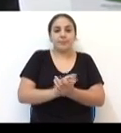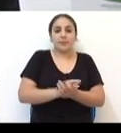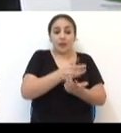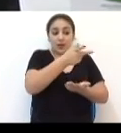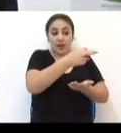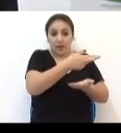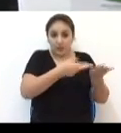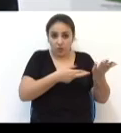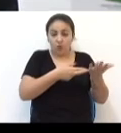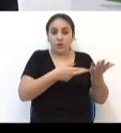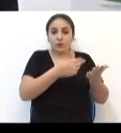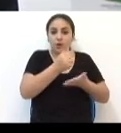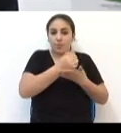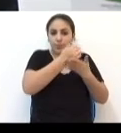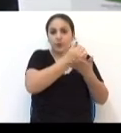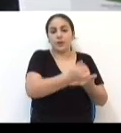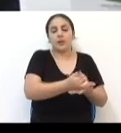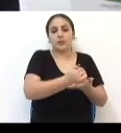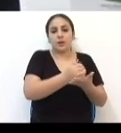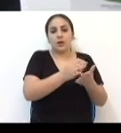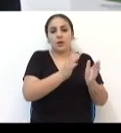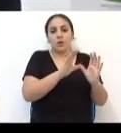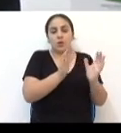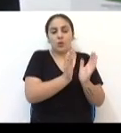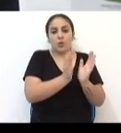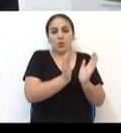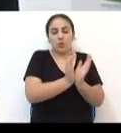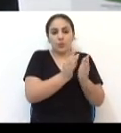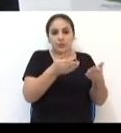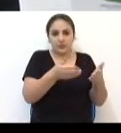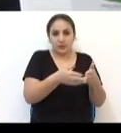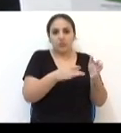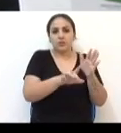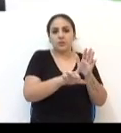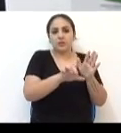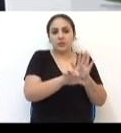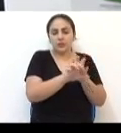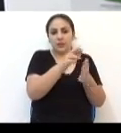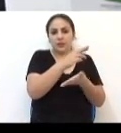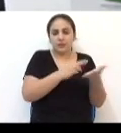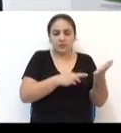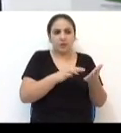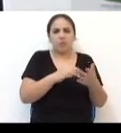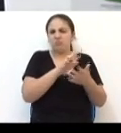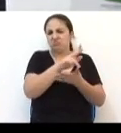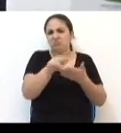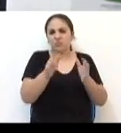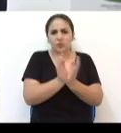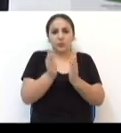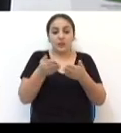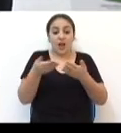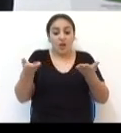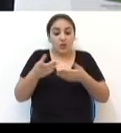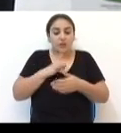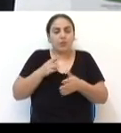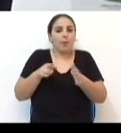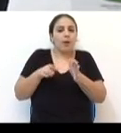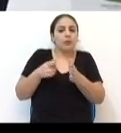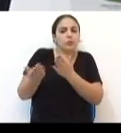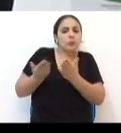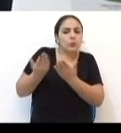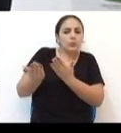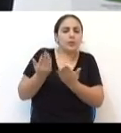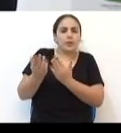da Comissão de Legislação e Redação e das demais comissões. E agora, porque houve uma contestação do